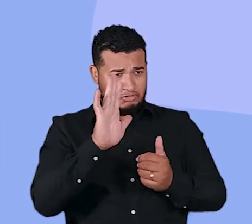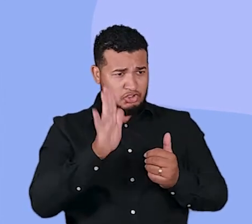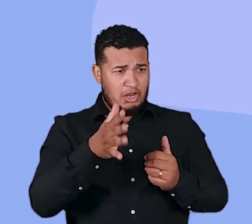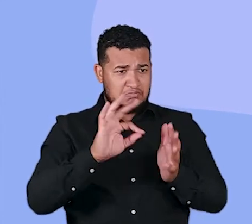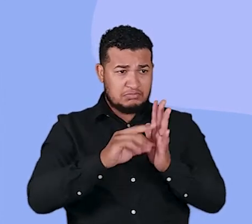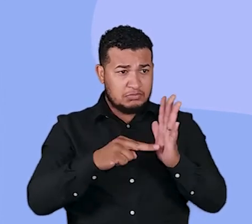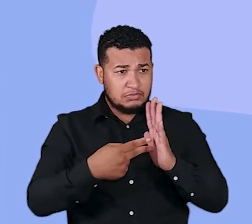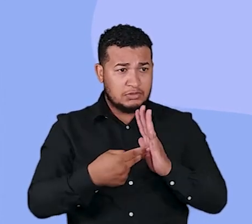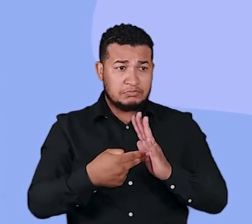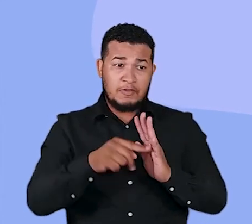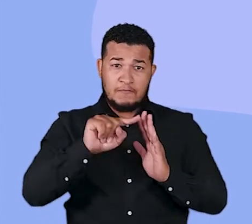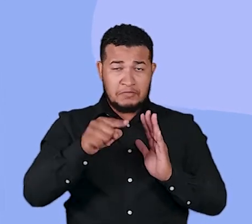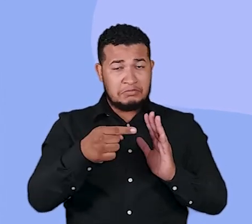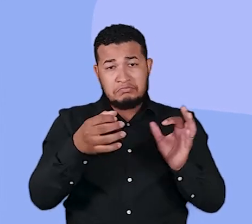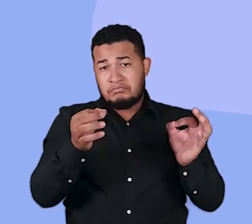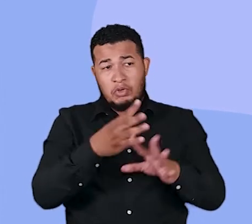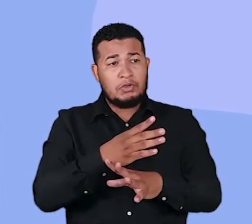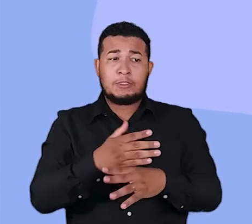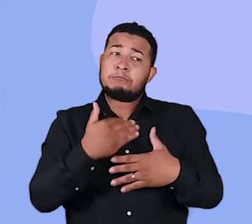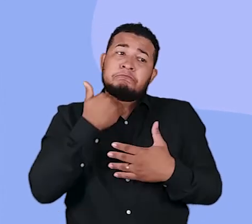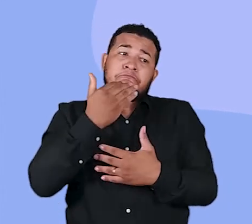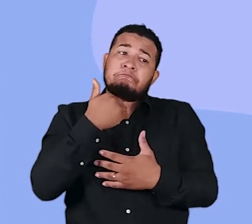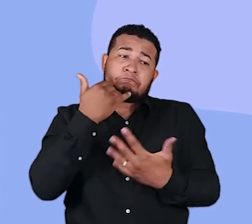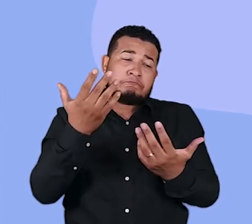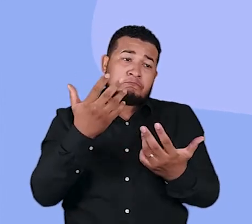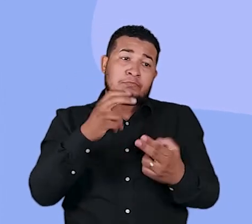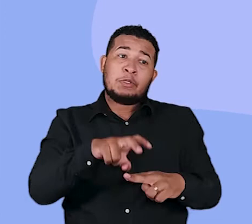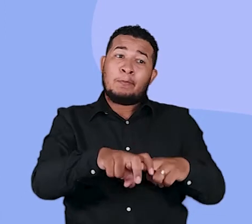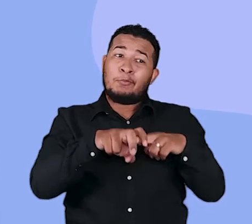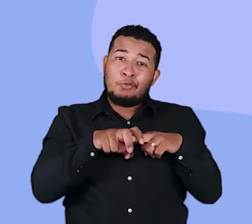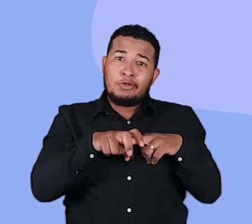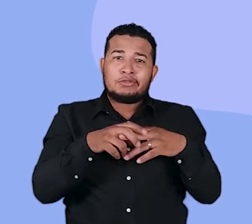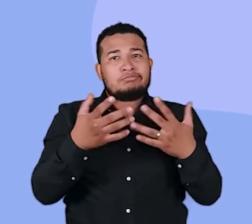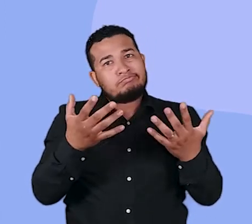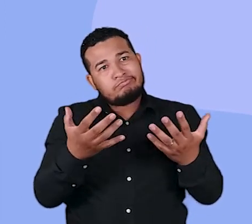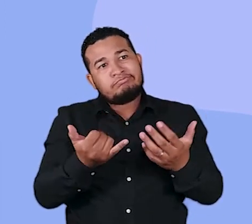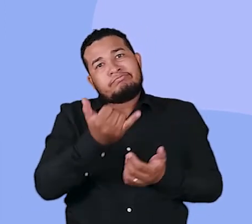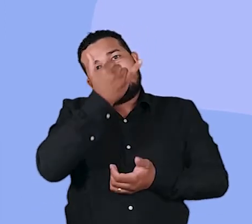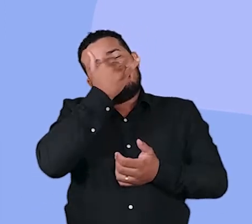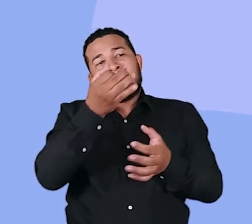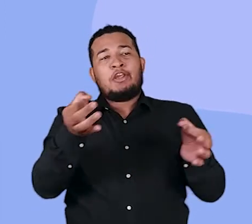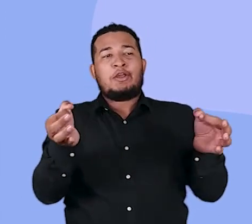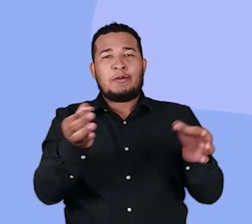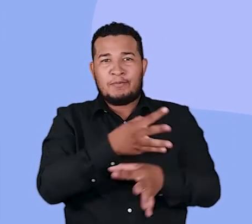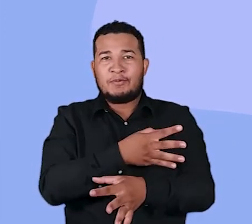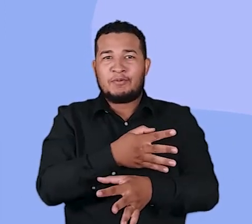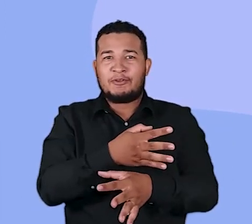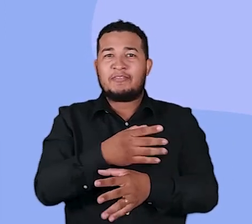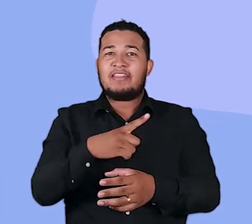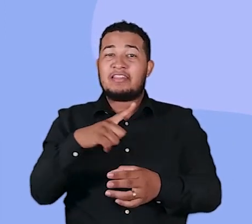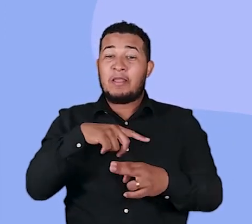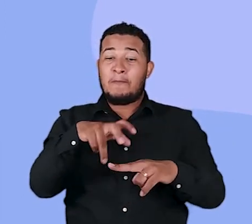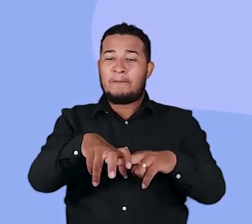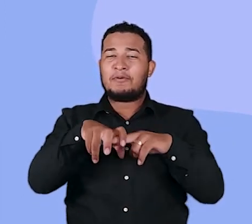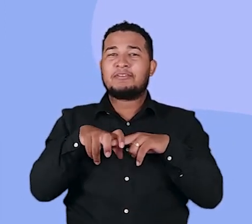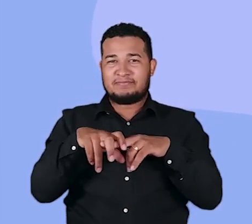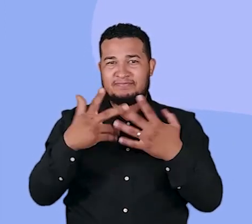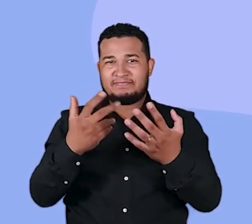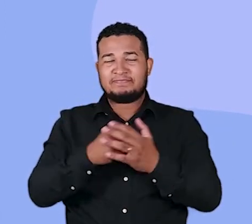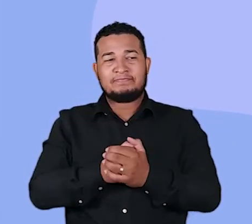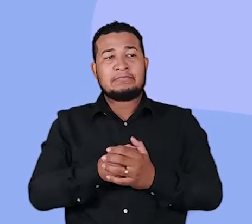isso, vírgula, não tem mais jeito, vírgula, por isso, acabou. Estou colocando ali uma explicação, por isso,